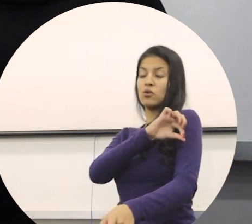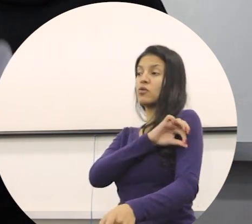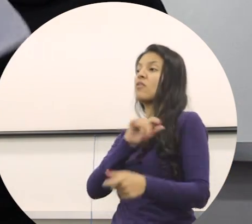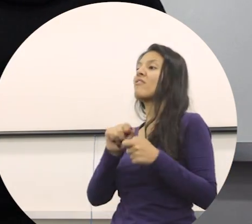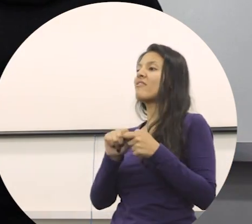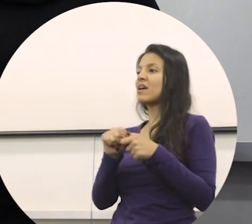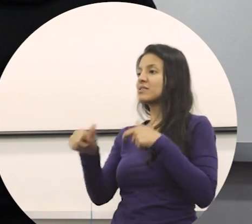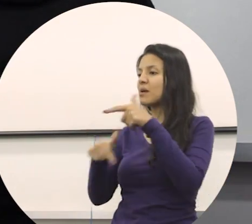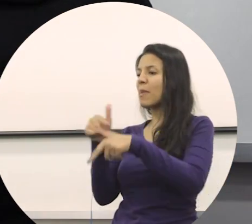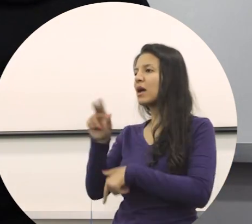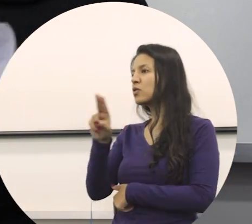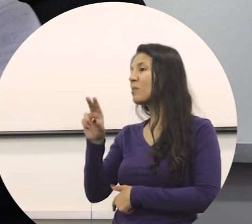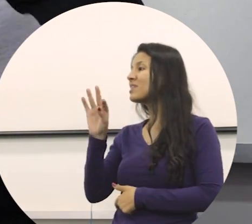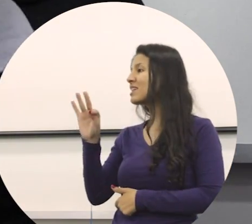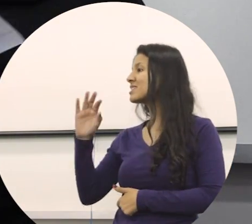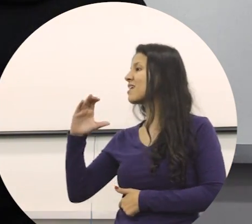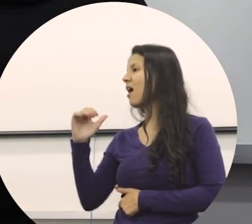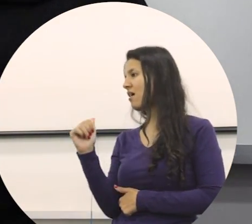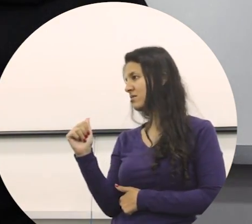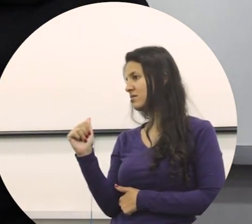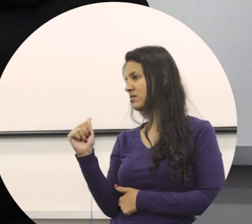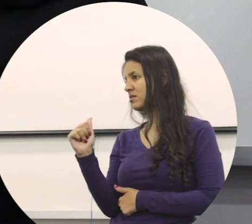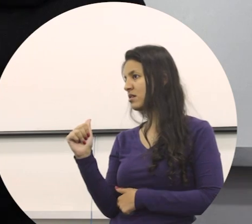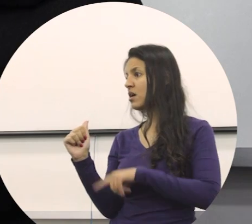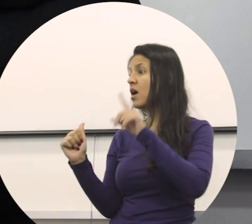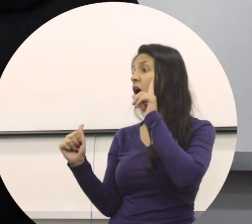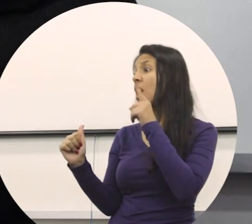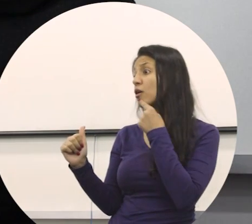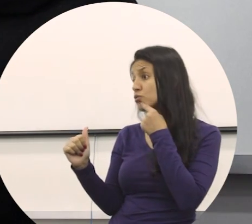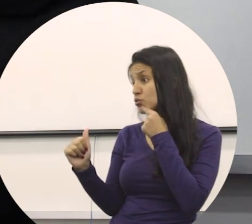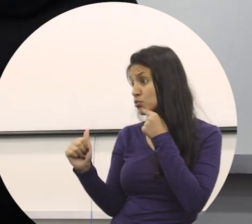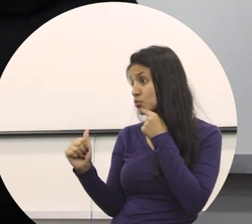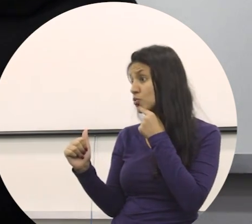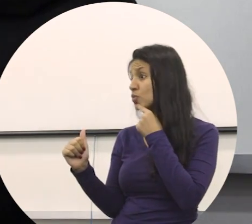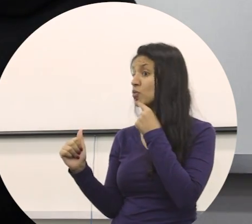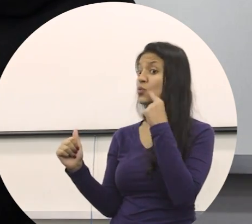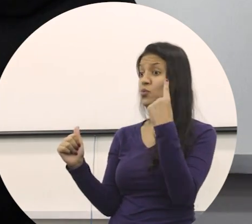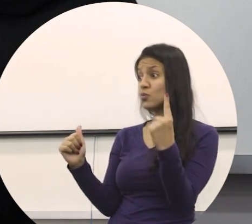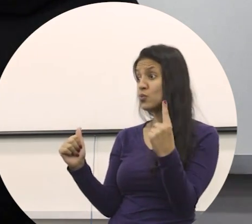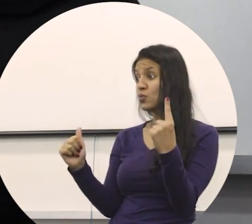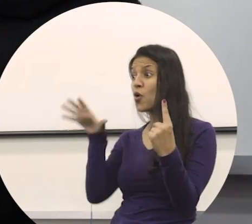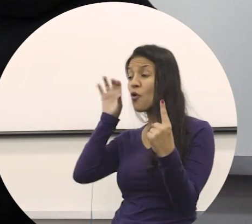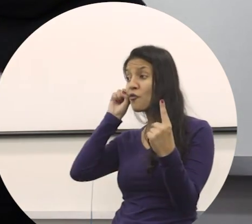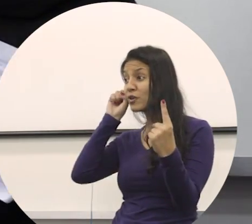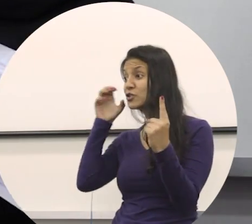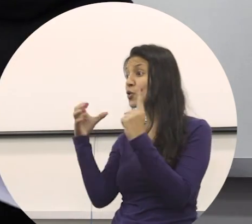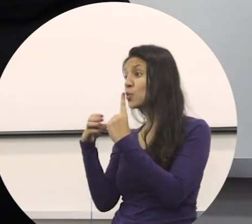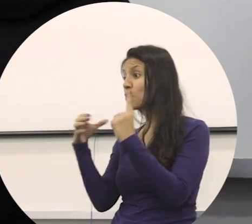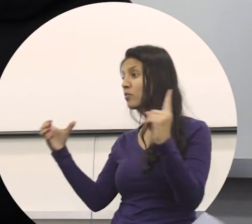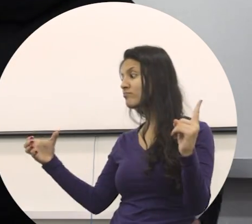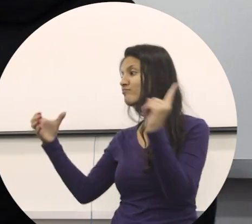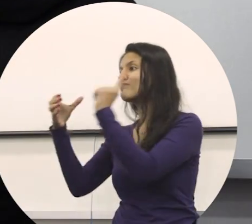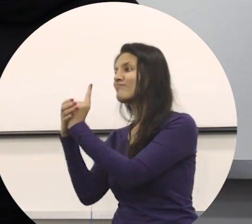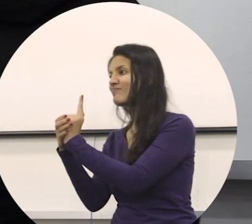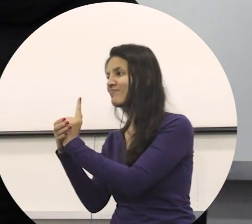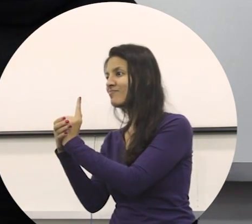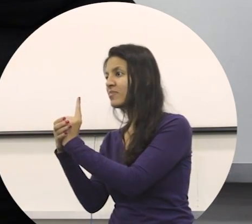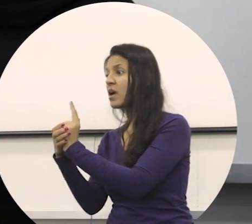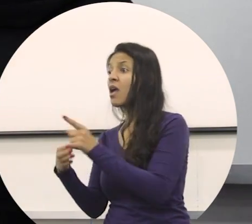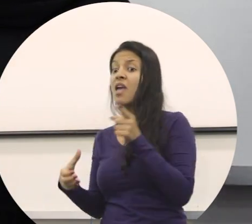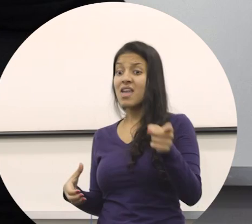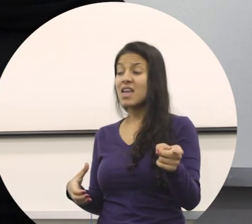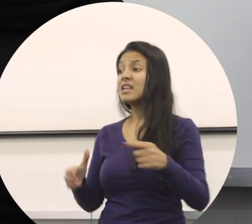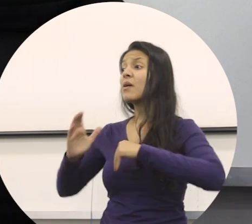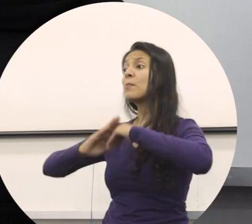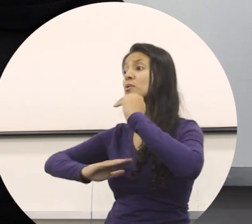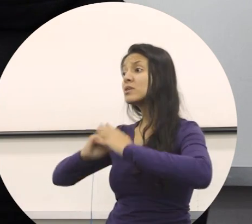E aí a gente tem a questão, o surdo está lá dentro de um grupo de ouvintes, ele tem que produzir, e como que ele põe essa fala dele ali dentro